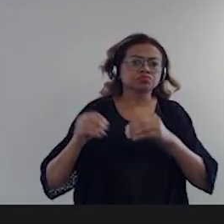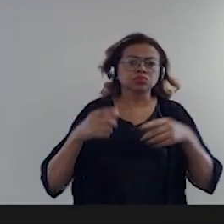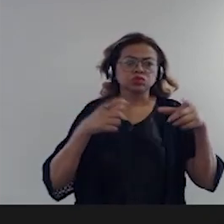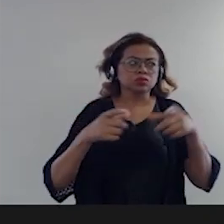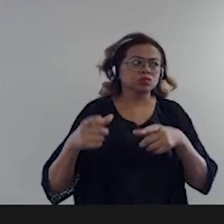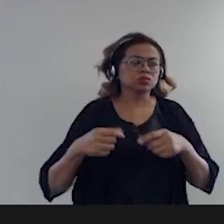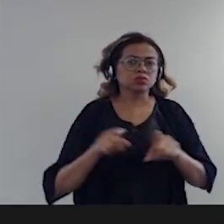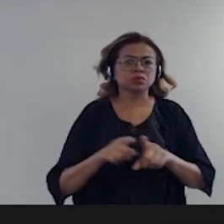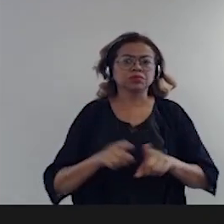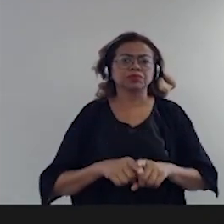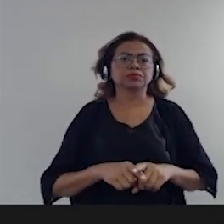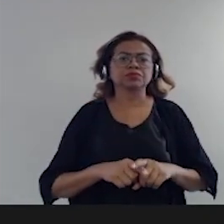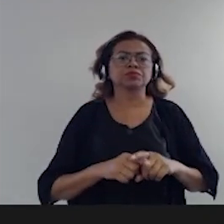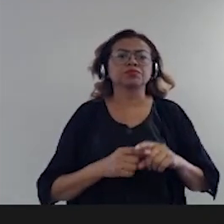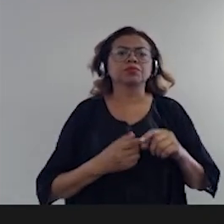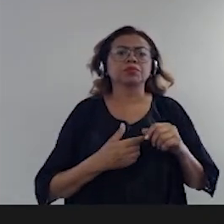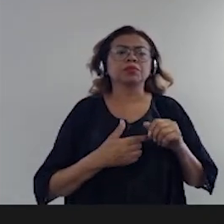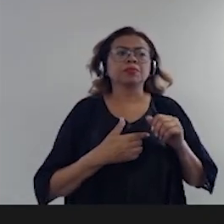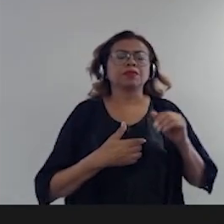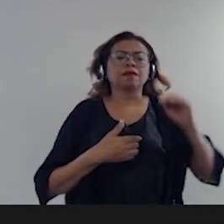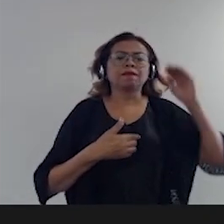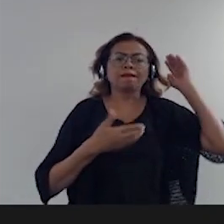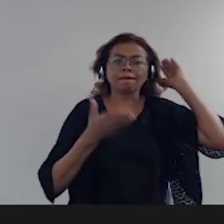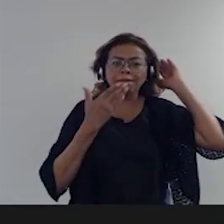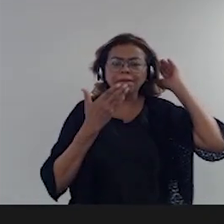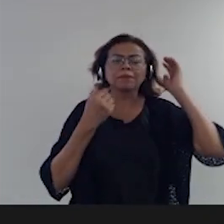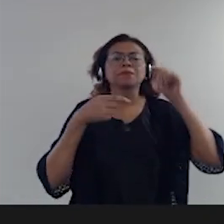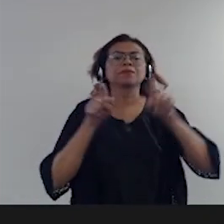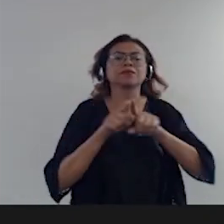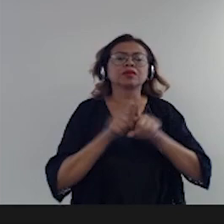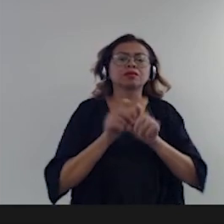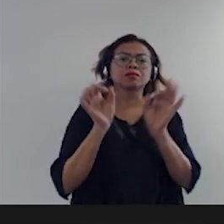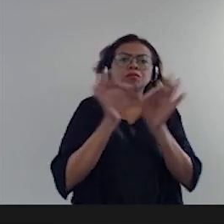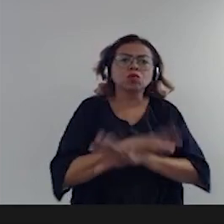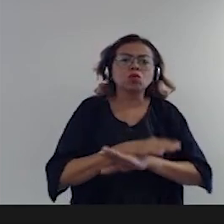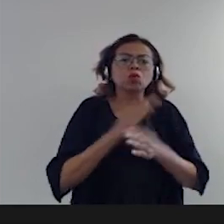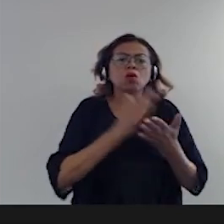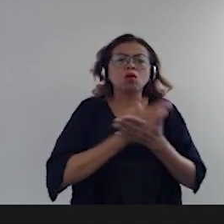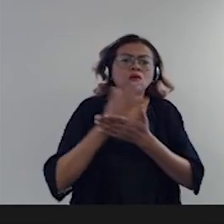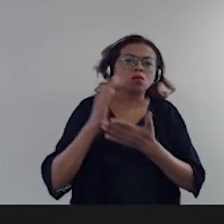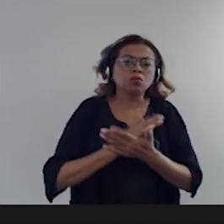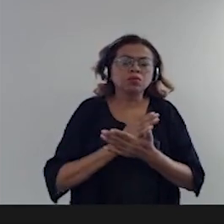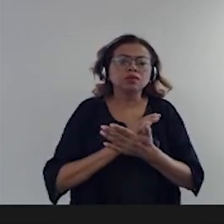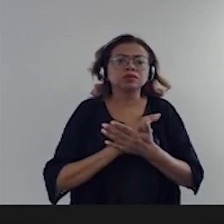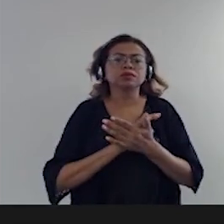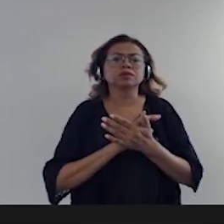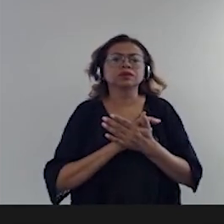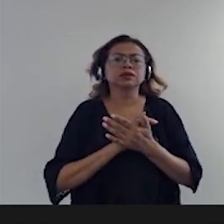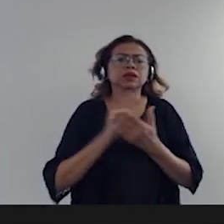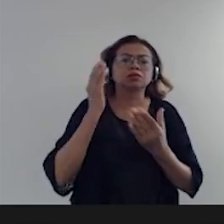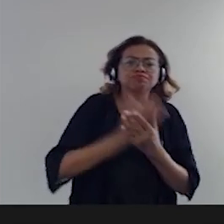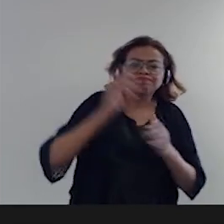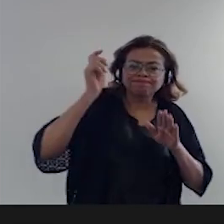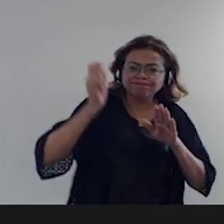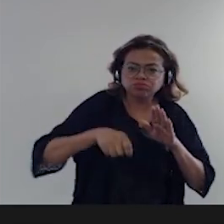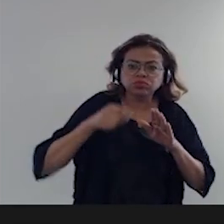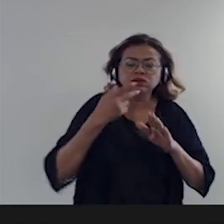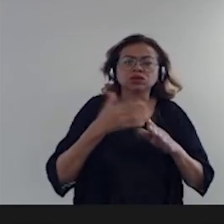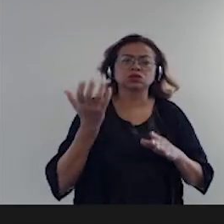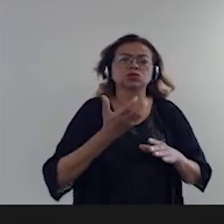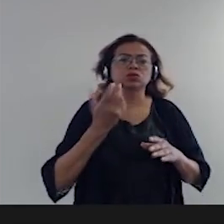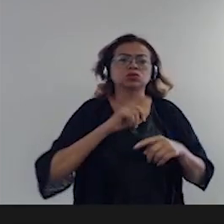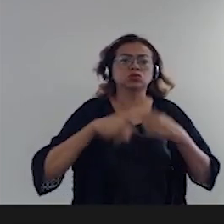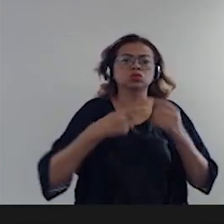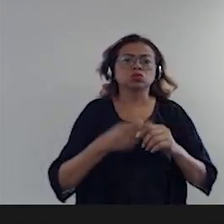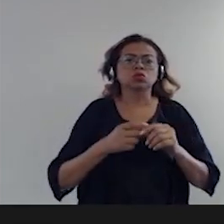atitude extremamente importante, que culminou com algumas decisões do Poder Judiciário Federal, que suspenderam a Instrução